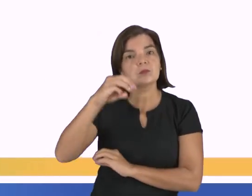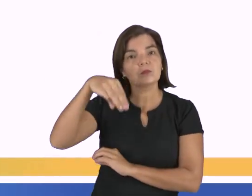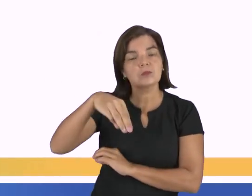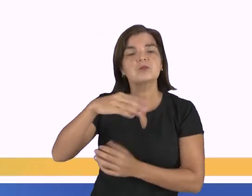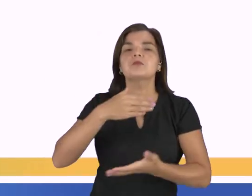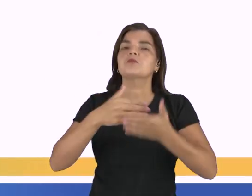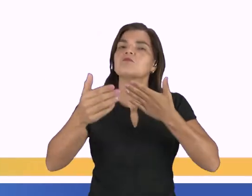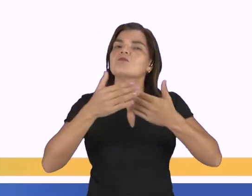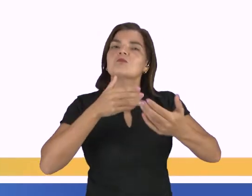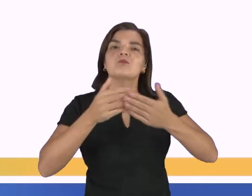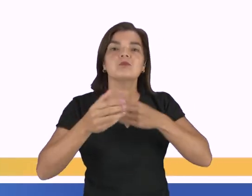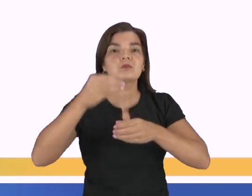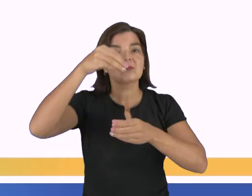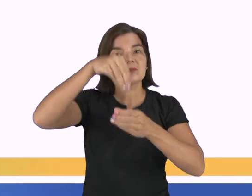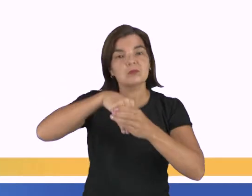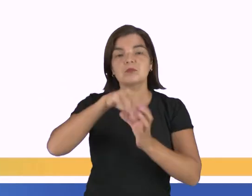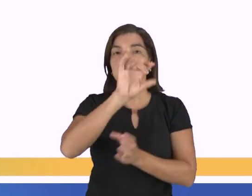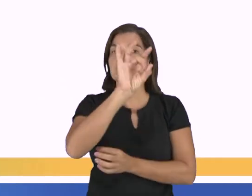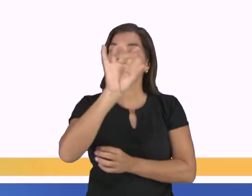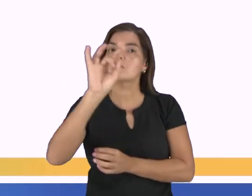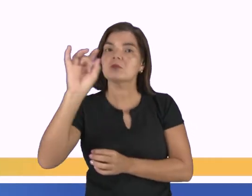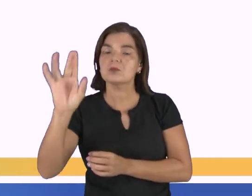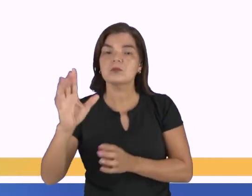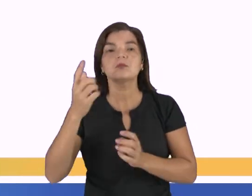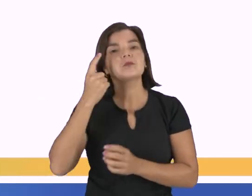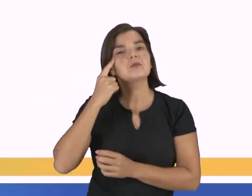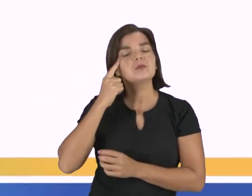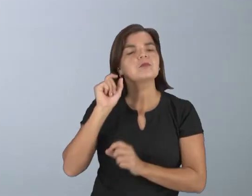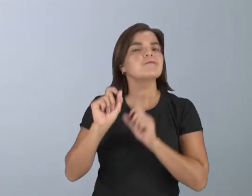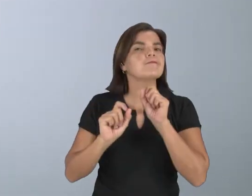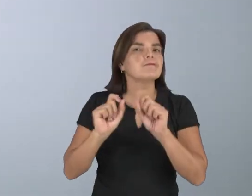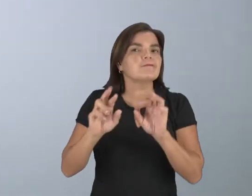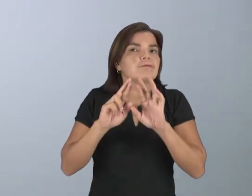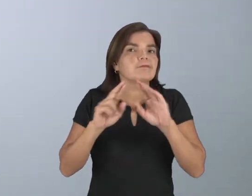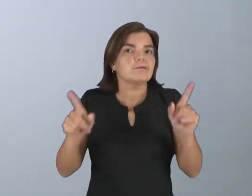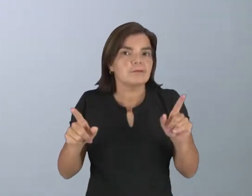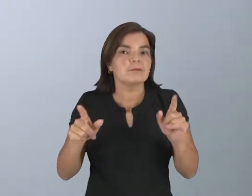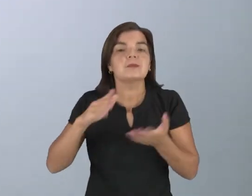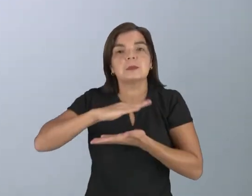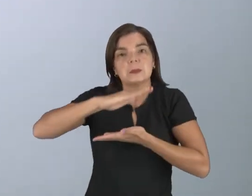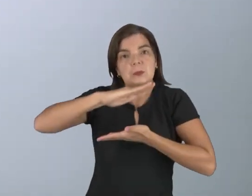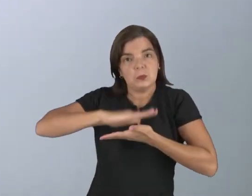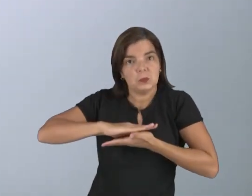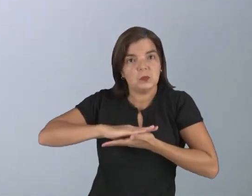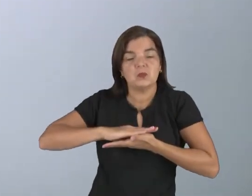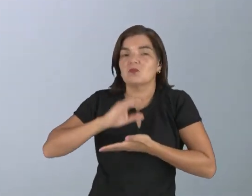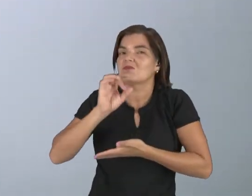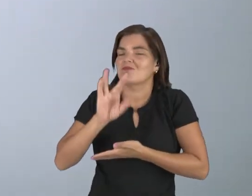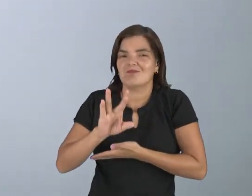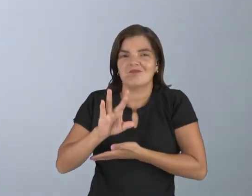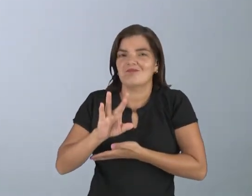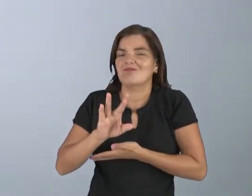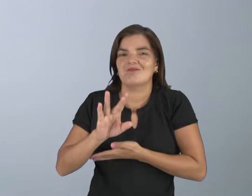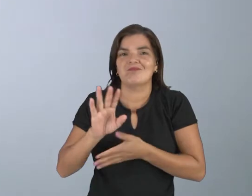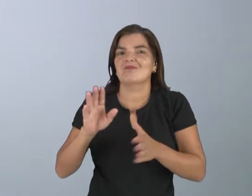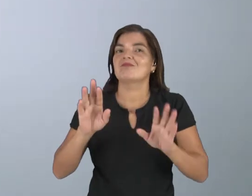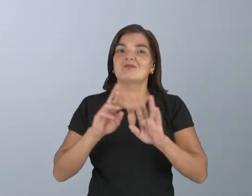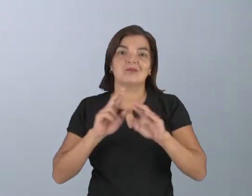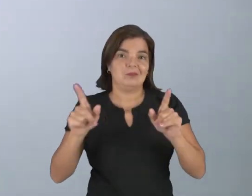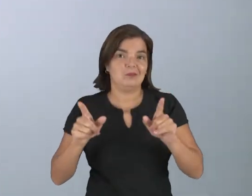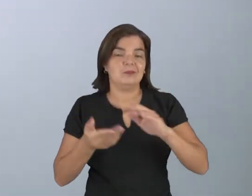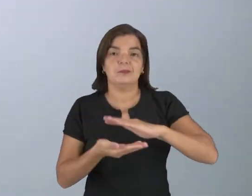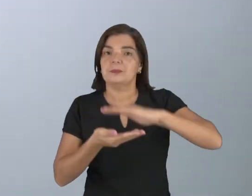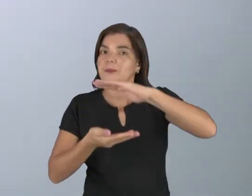em qualquer um desses recipientes, que a conclusão que a gente tiraria para a diferença de pressão não seria afetada nesses